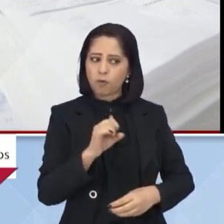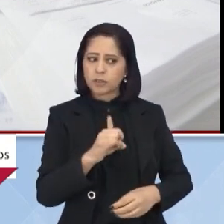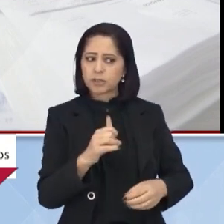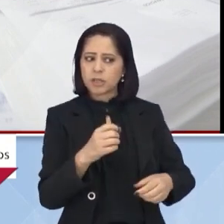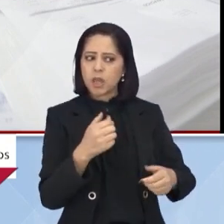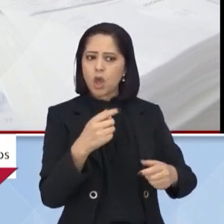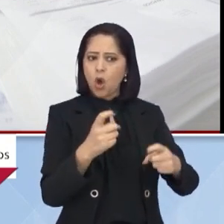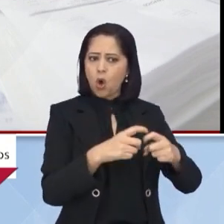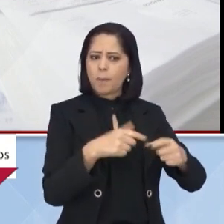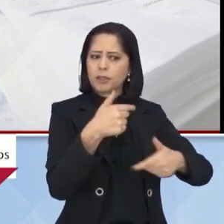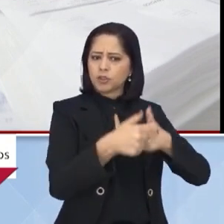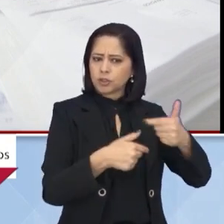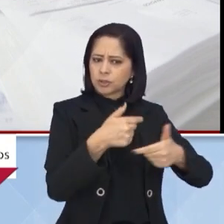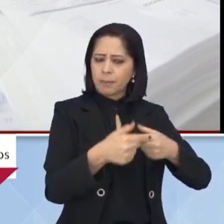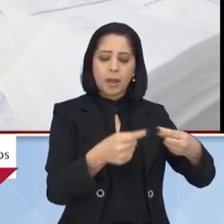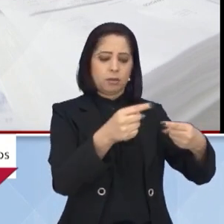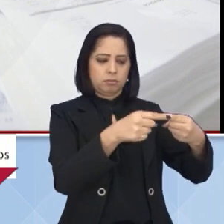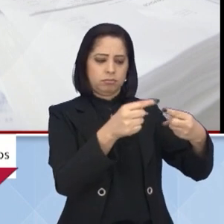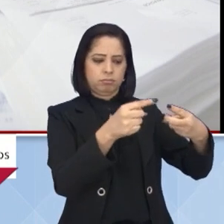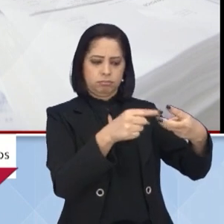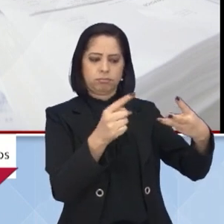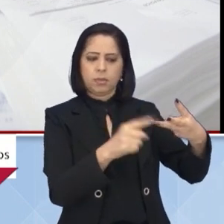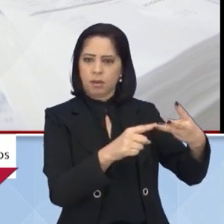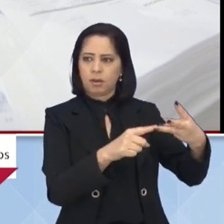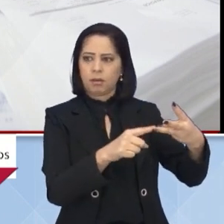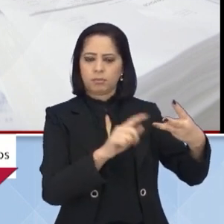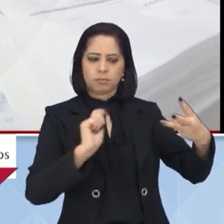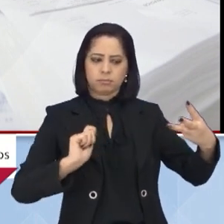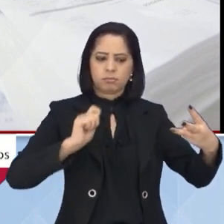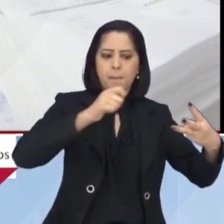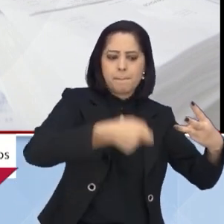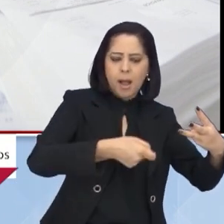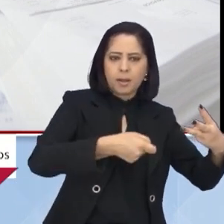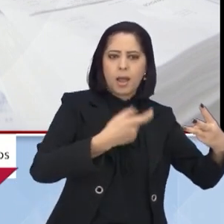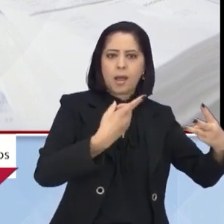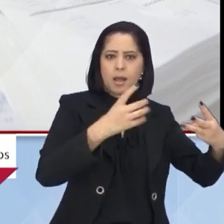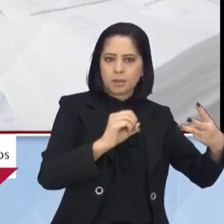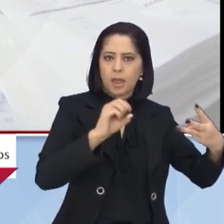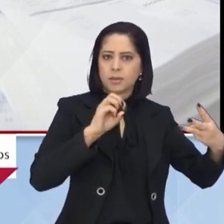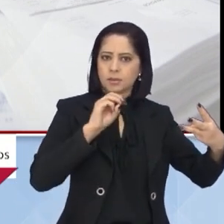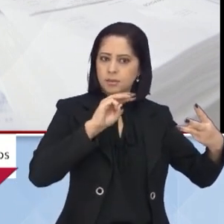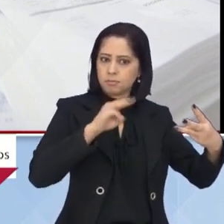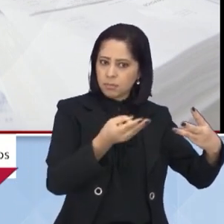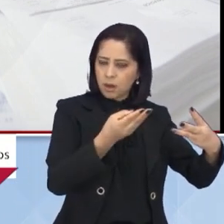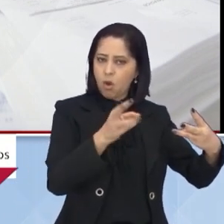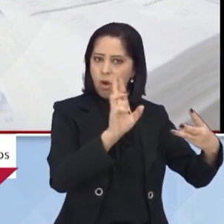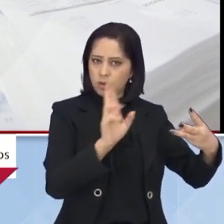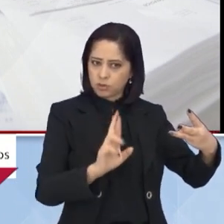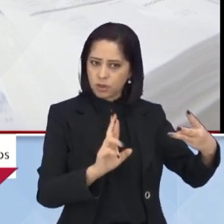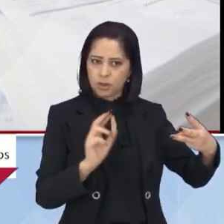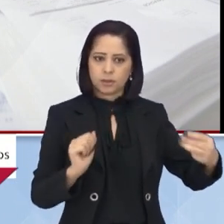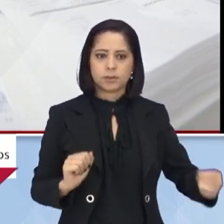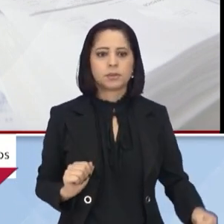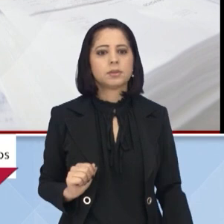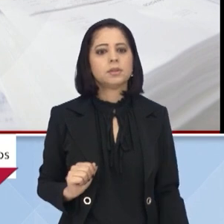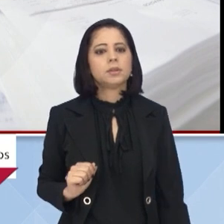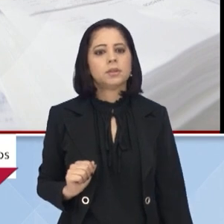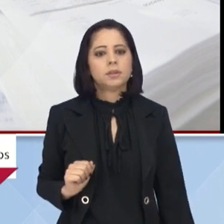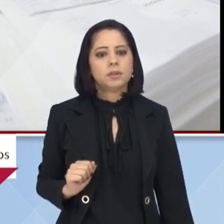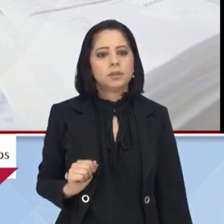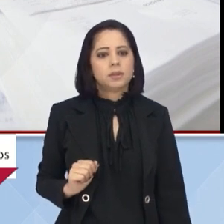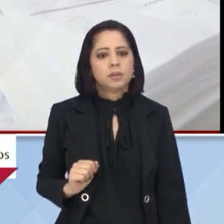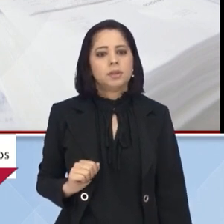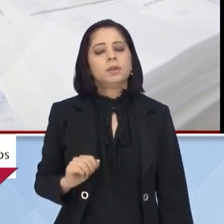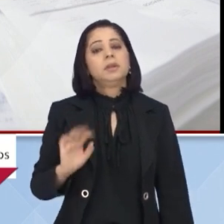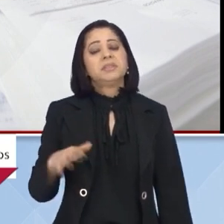eram os três requisitos básicos para pagamento da desse valor e